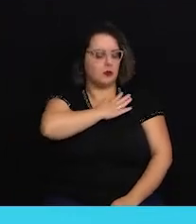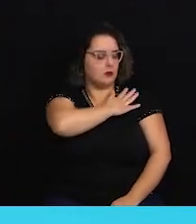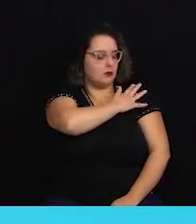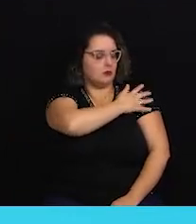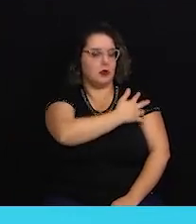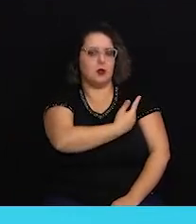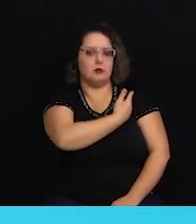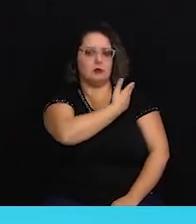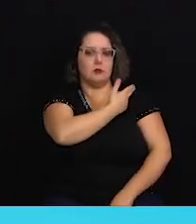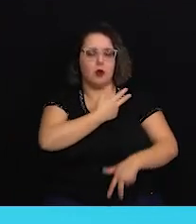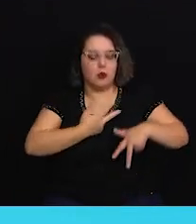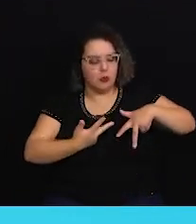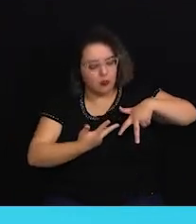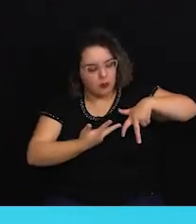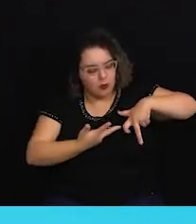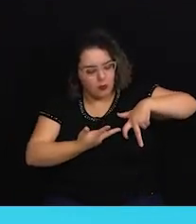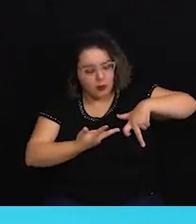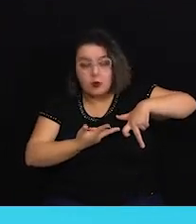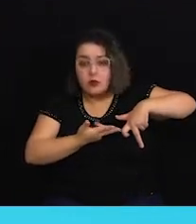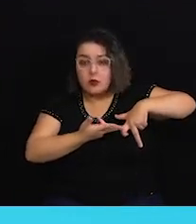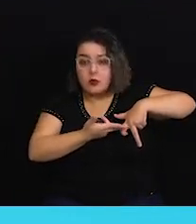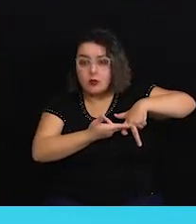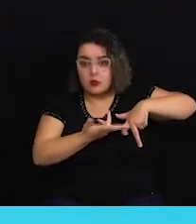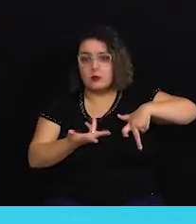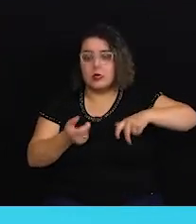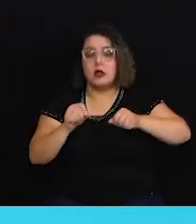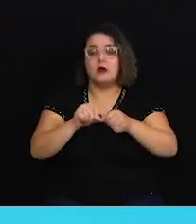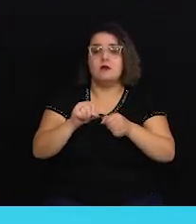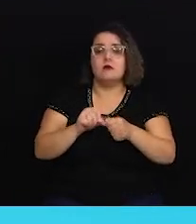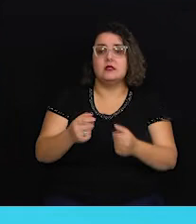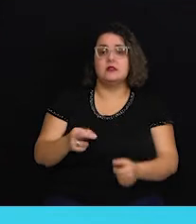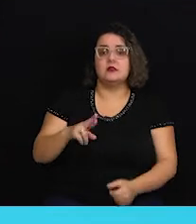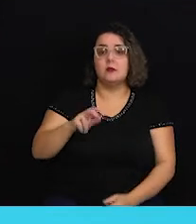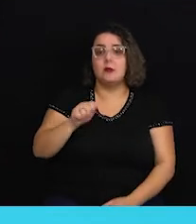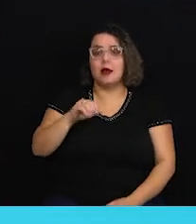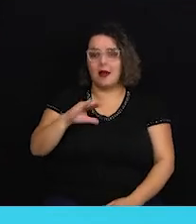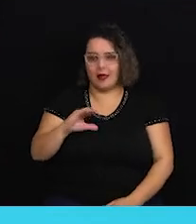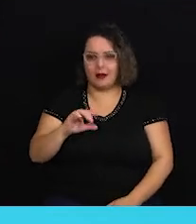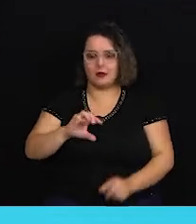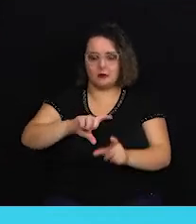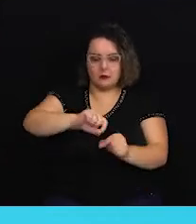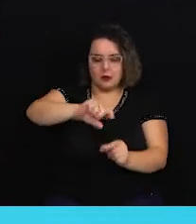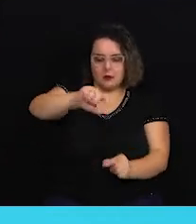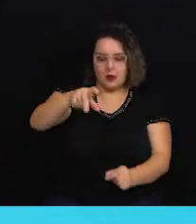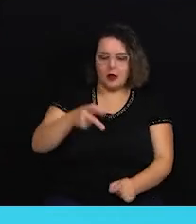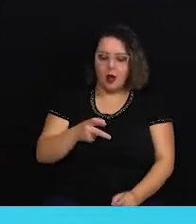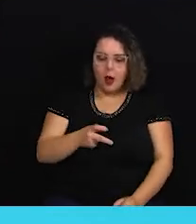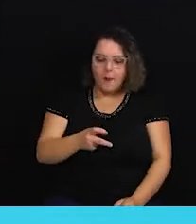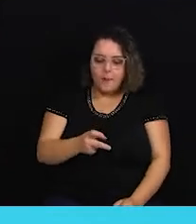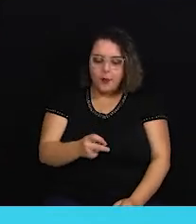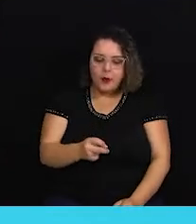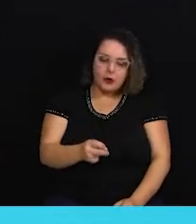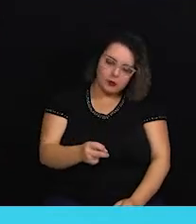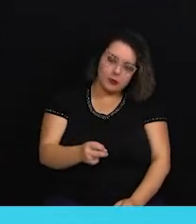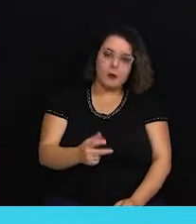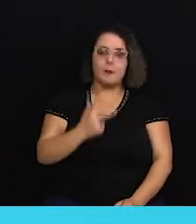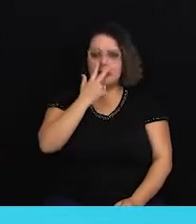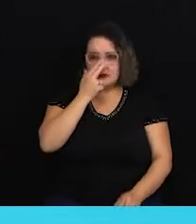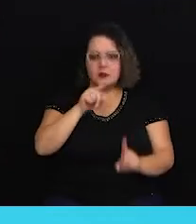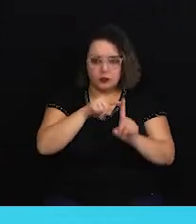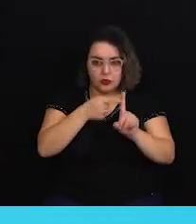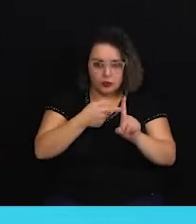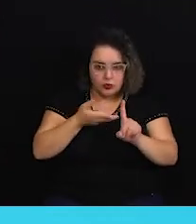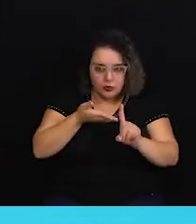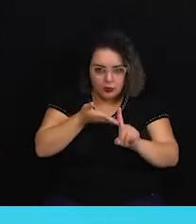braço ou uma cirurgia de joelho. Antigamente, fazer uma cirurgia de joelho, fazia-se uma raquianestesia, uma anestesia na coluna, semelhante à do